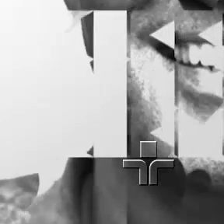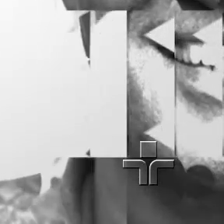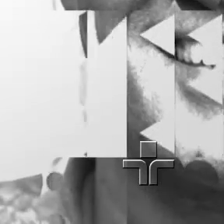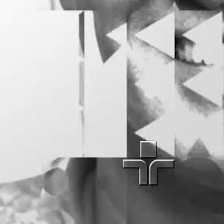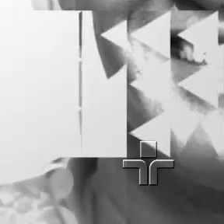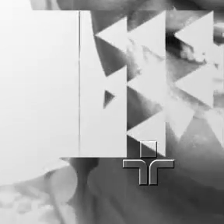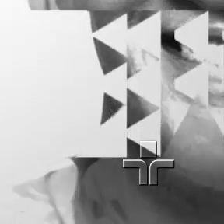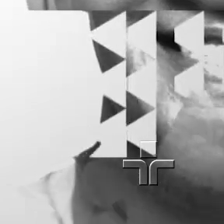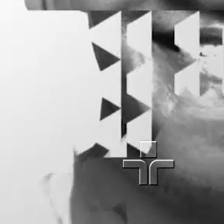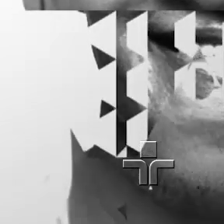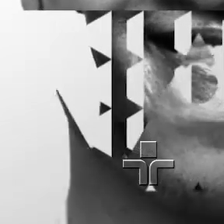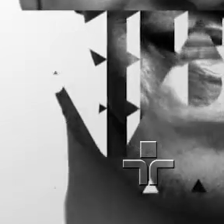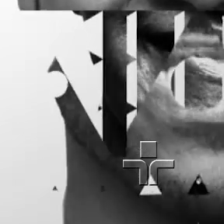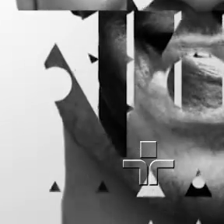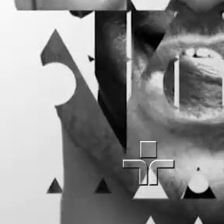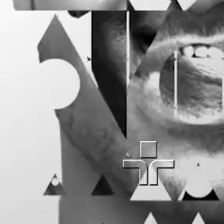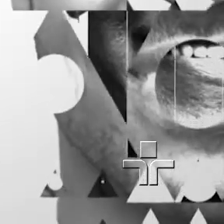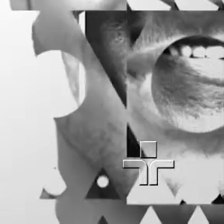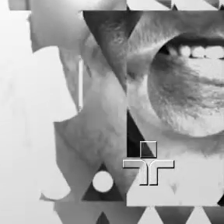Música